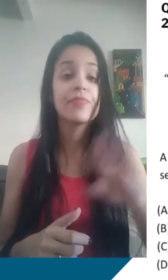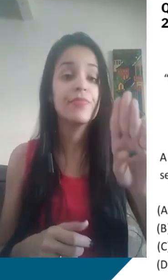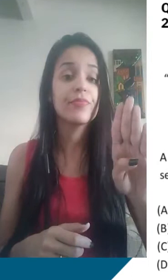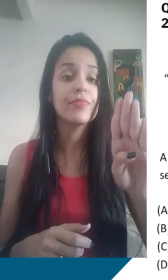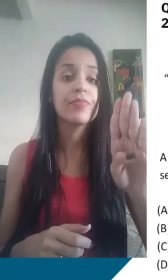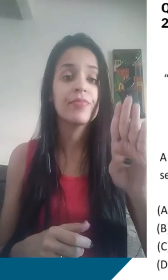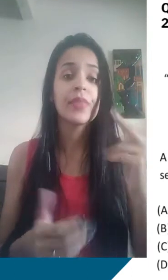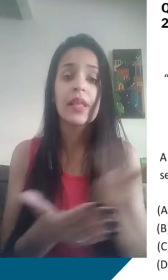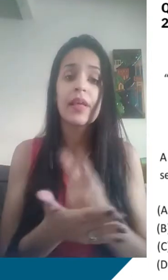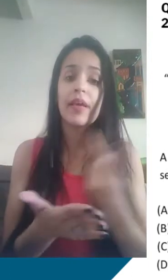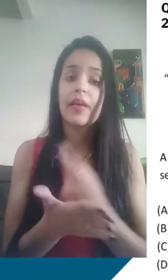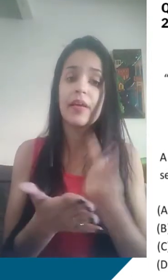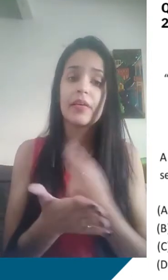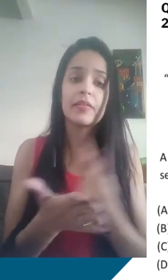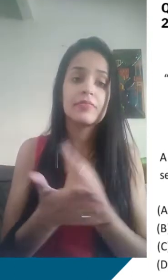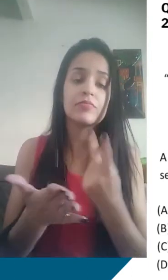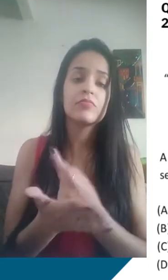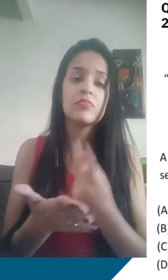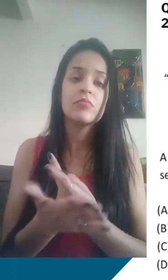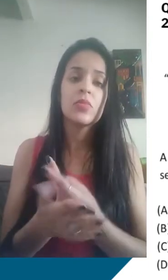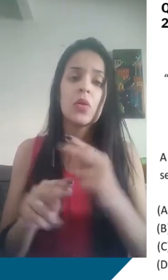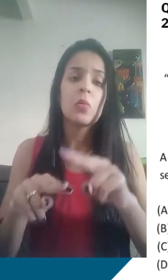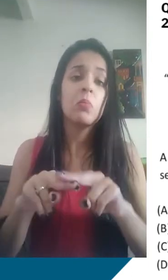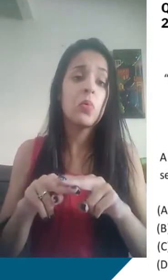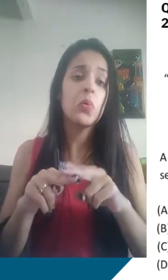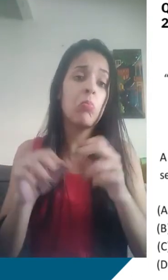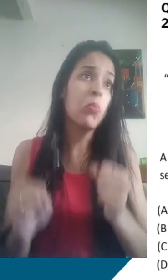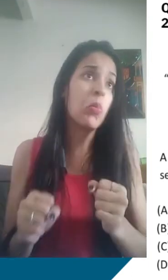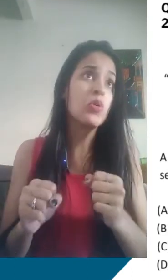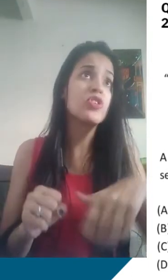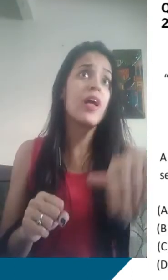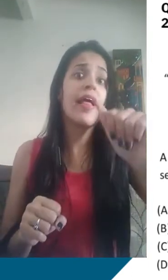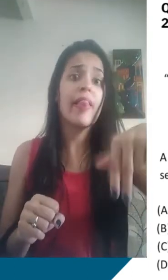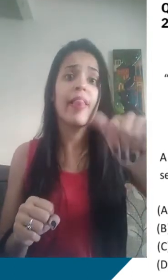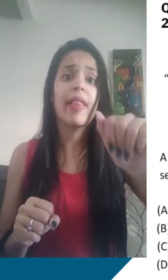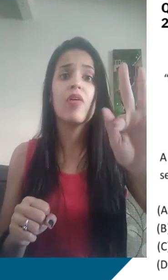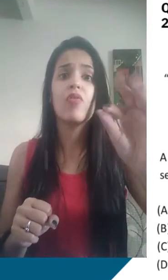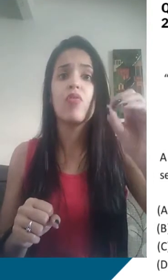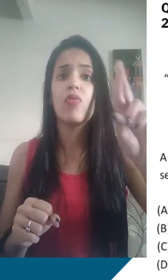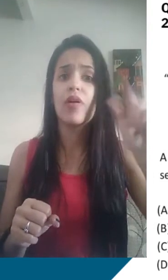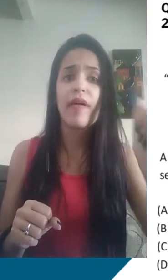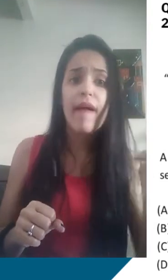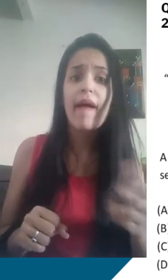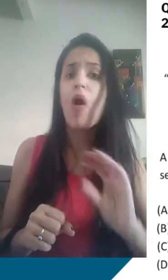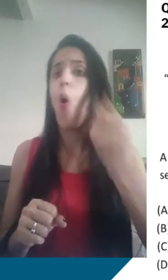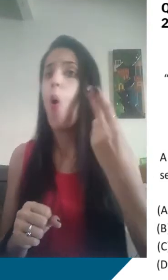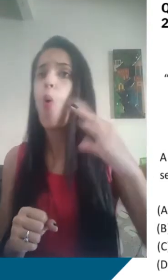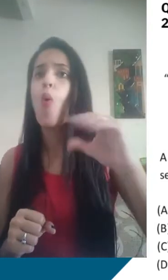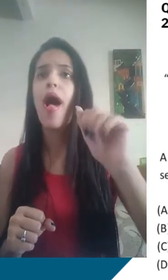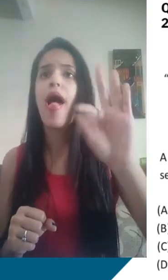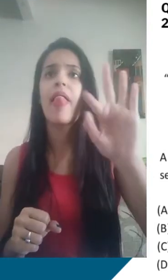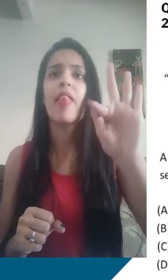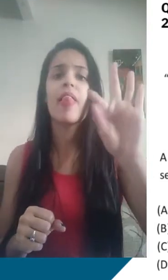ocorre quando um termo remete a outro elemento do texto. A opção C, anáfora, configura o processo inverso